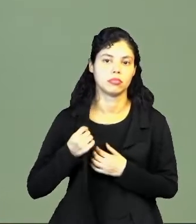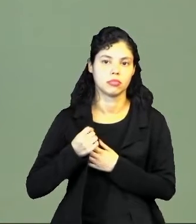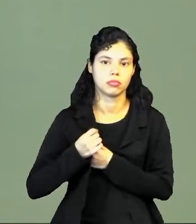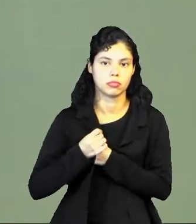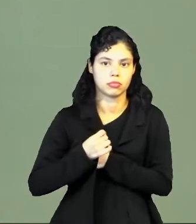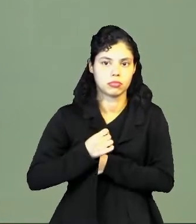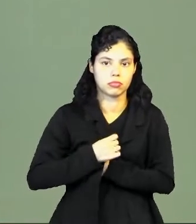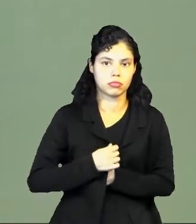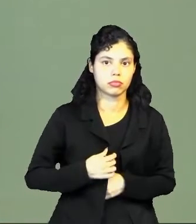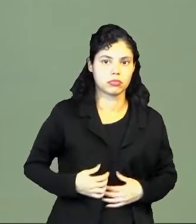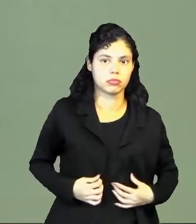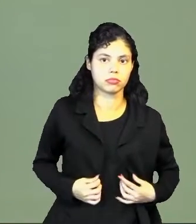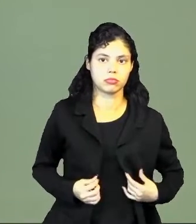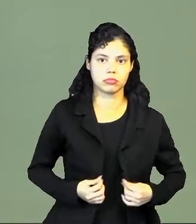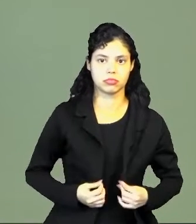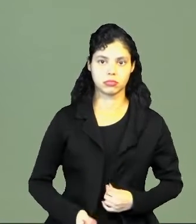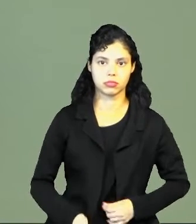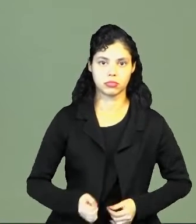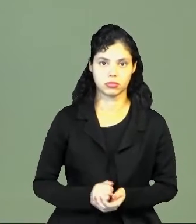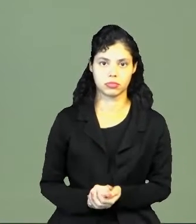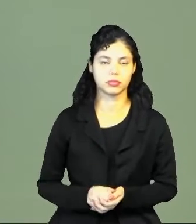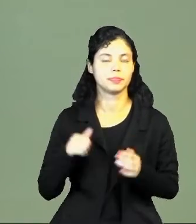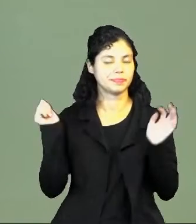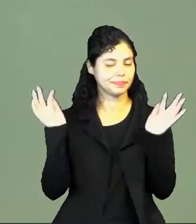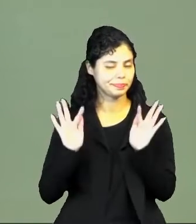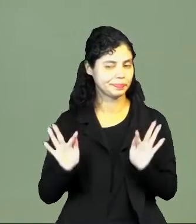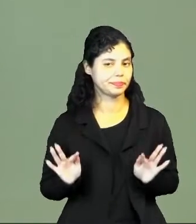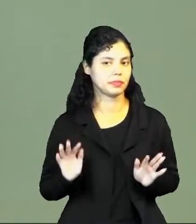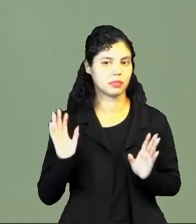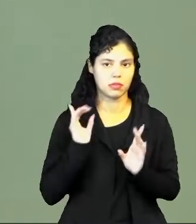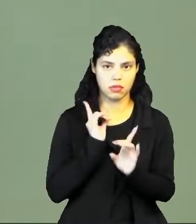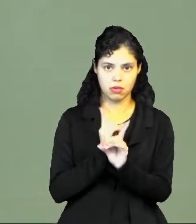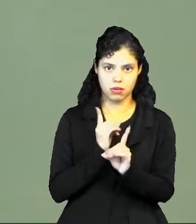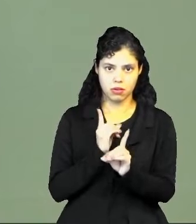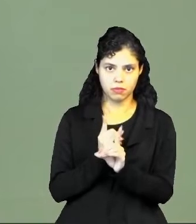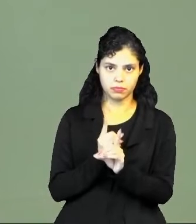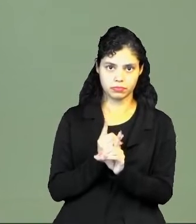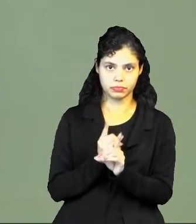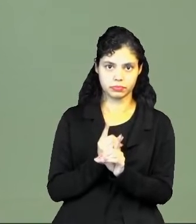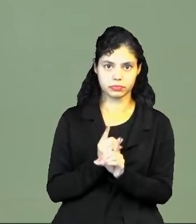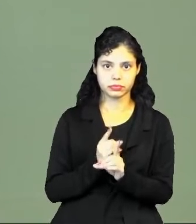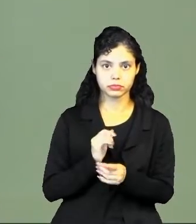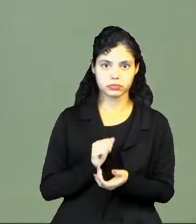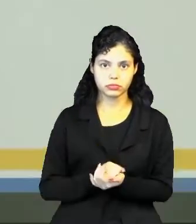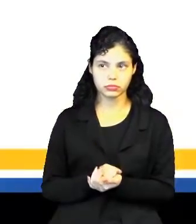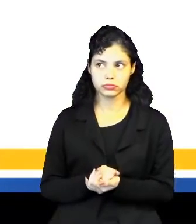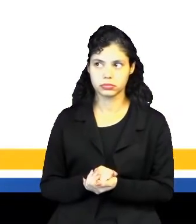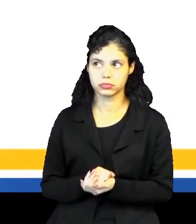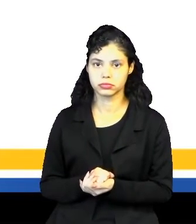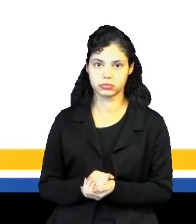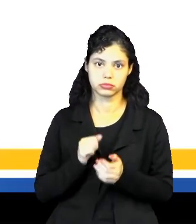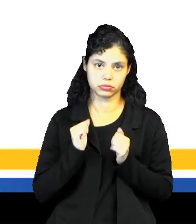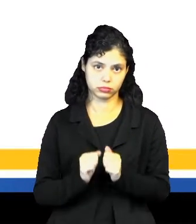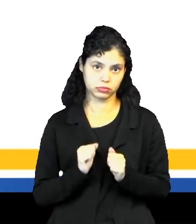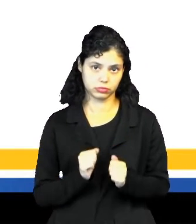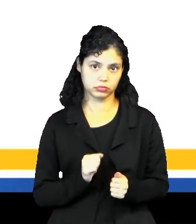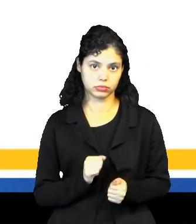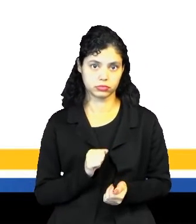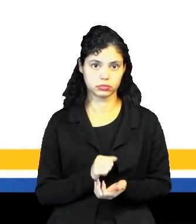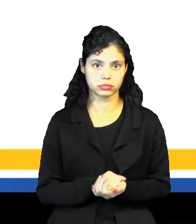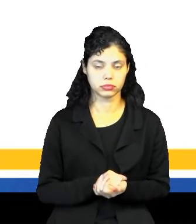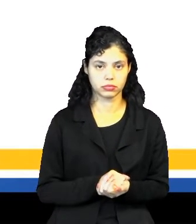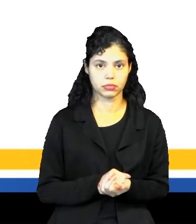Essa atividade que eu vou fazer com vocês são atividades bem divertidas, elas se encontram nesse endereço aí na telinha, olha só, que você pode